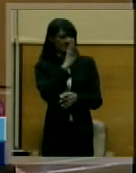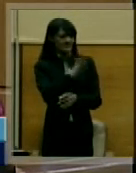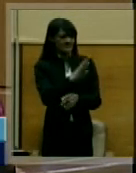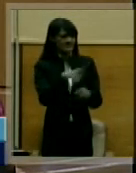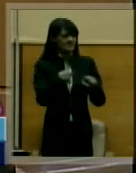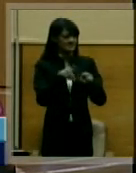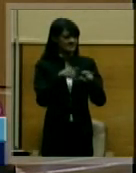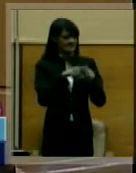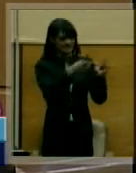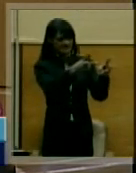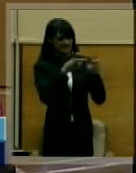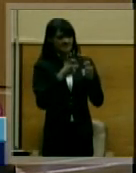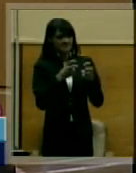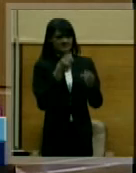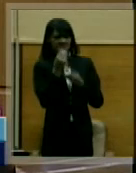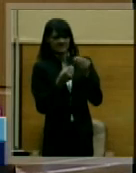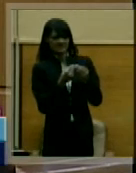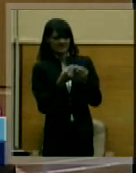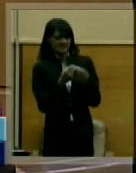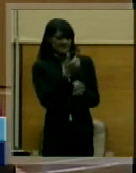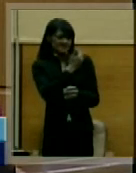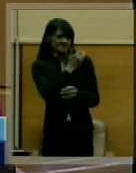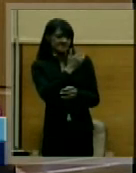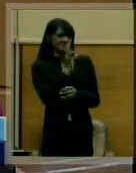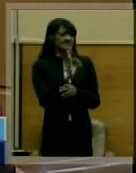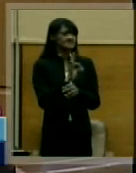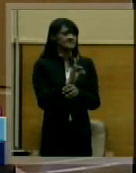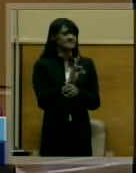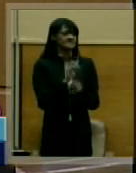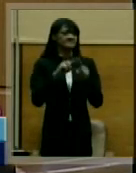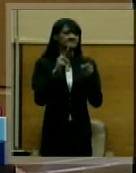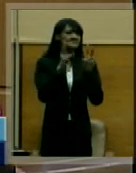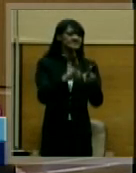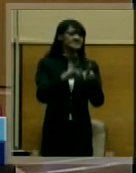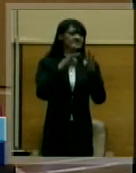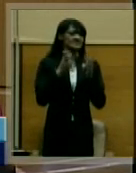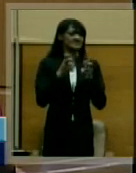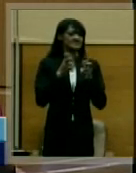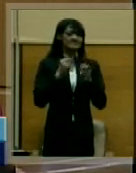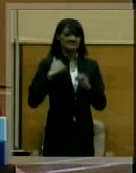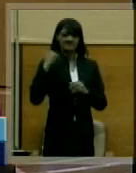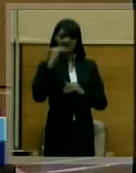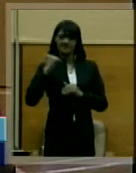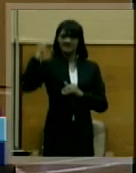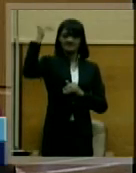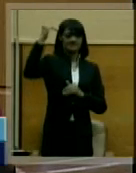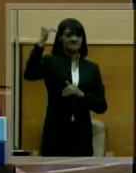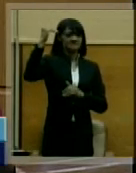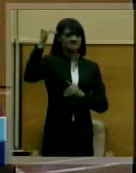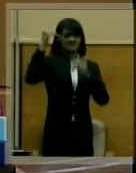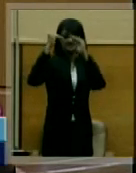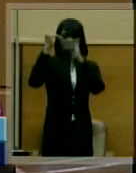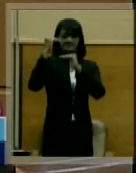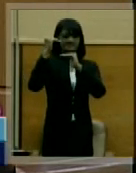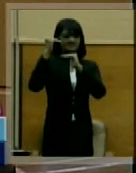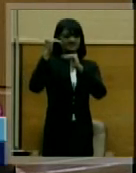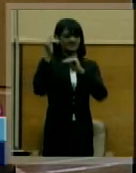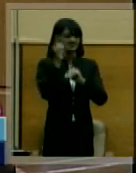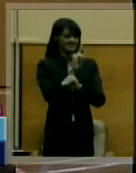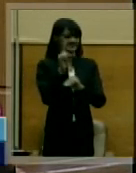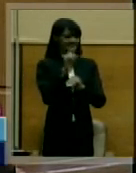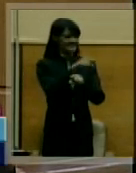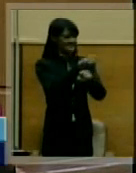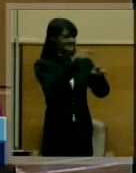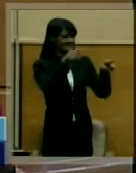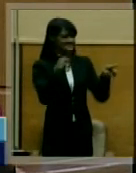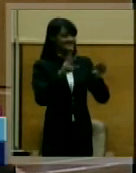que olham o próximo com desdém, aos que percebem de alguma forma superiores, melhores, mais puros, vocês